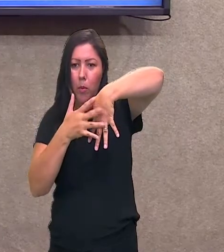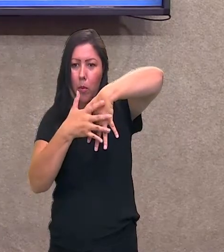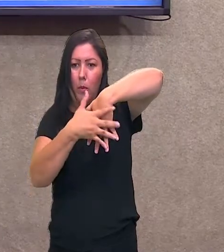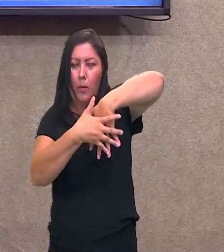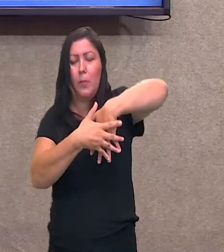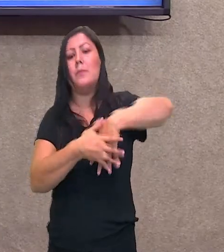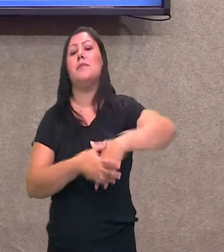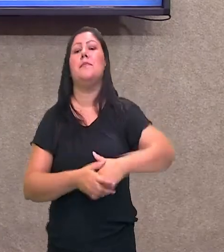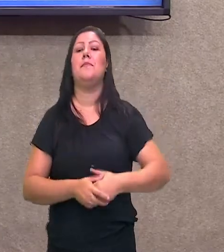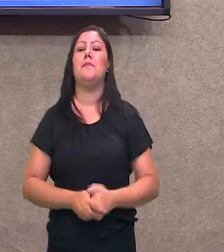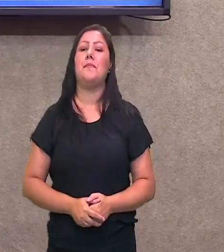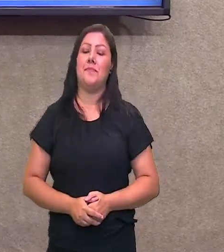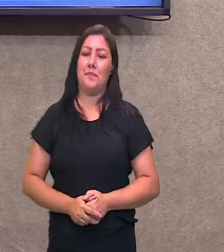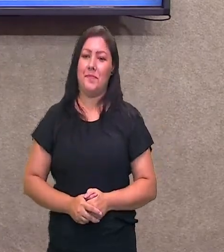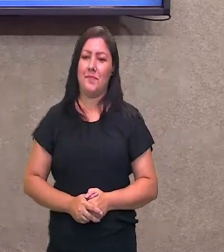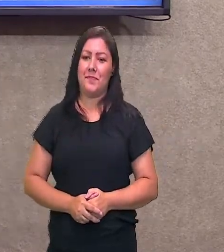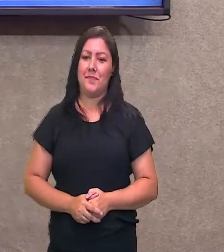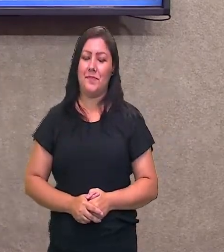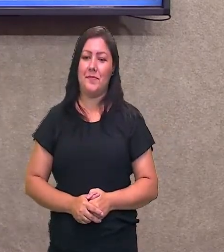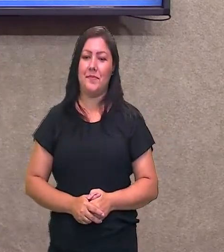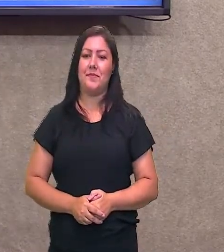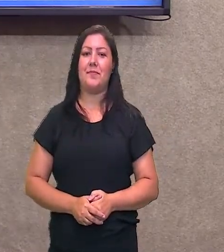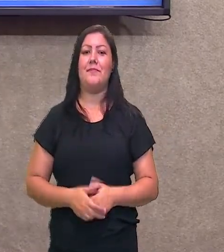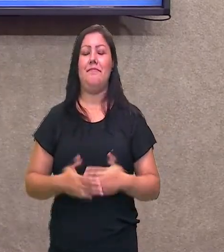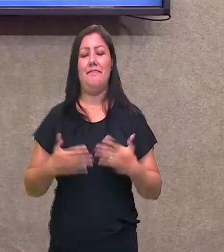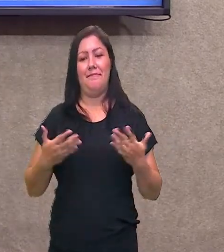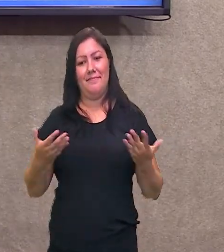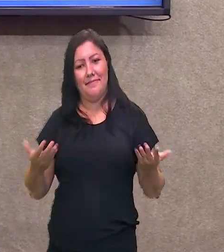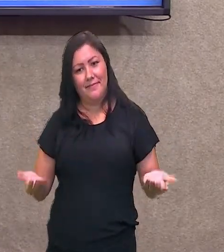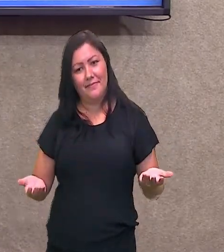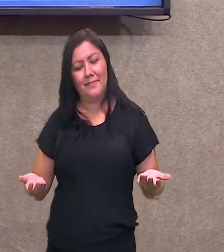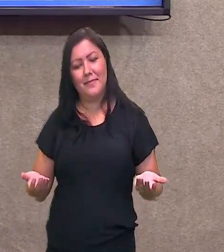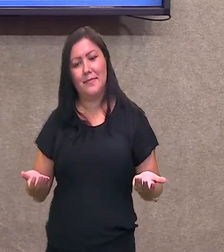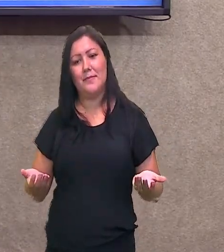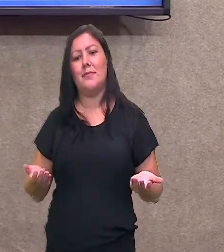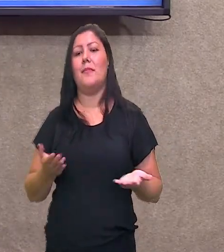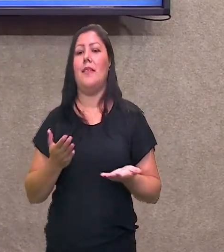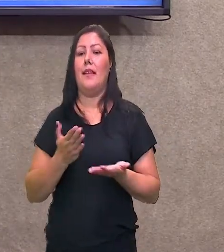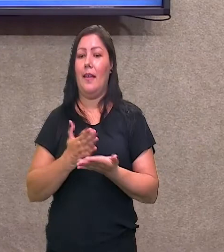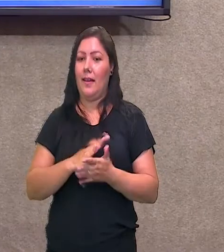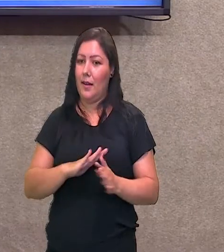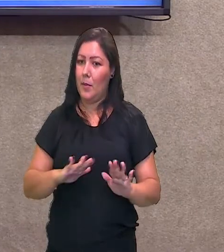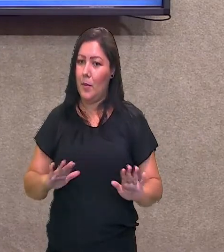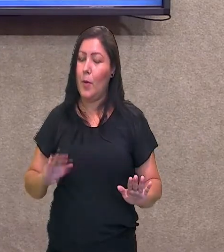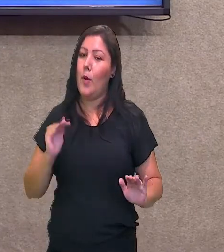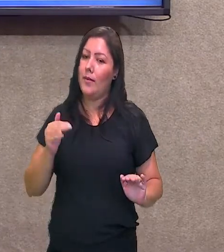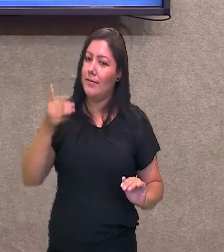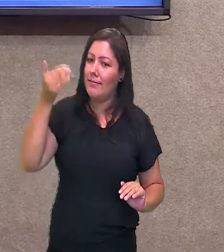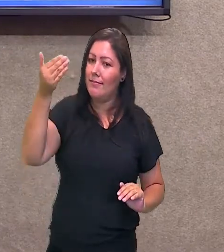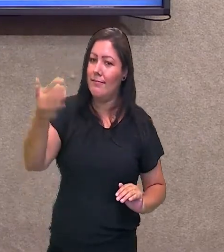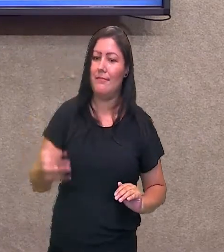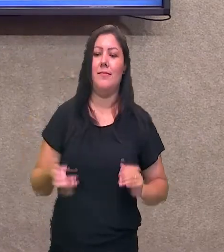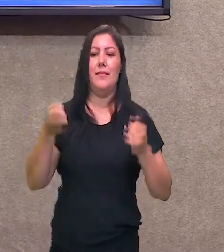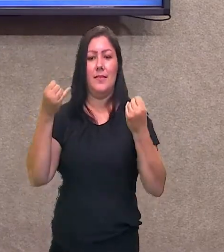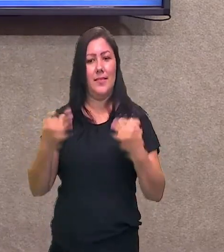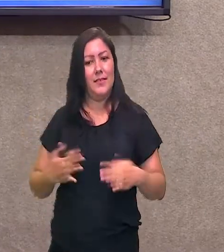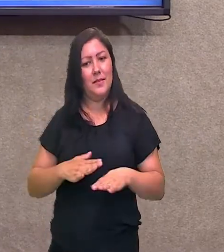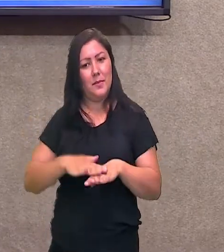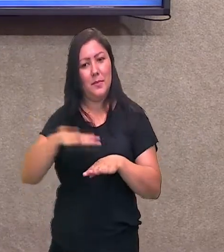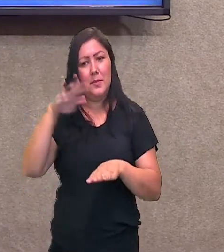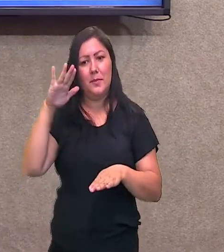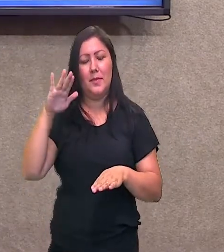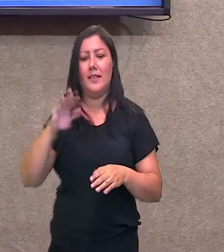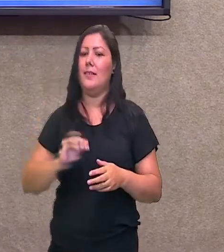Tranquilo? Então, pessoal, nós vamos ficando nessa aula por aqui. Na próxima, nós vamos estar falando um pouquinho